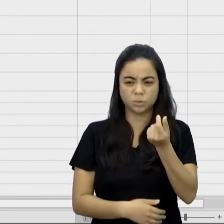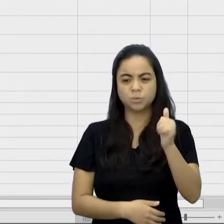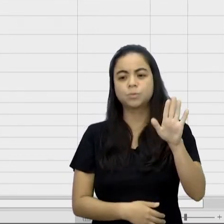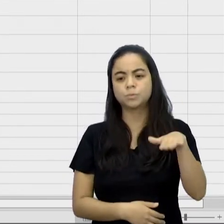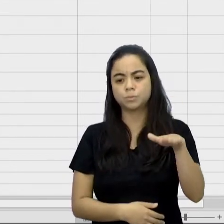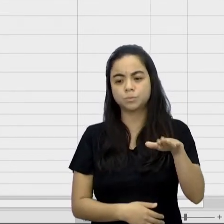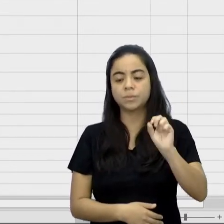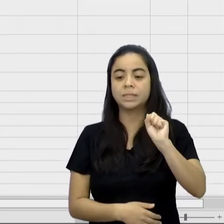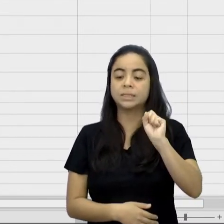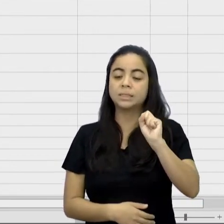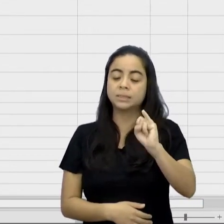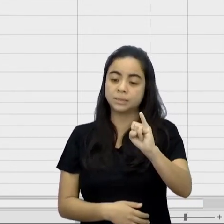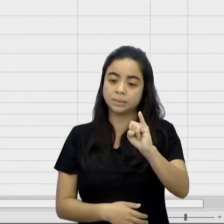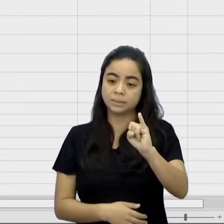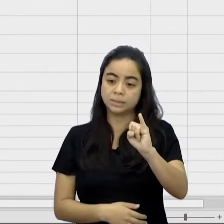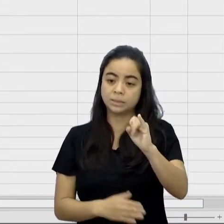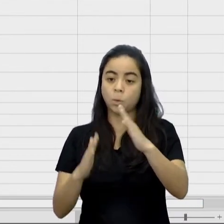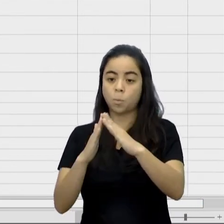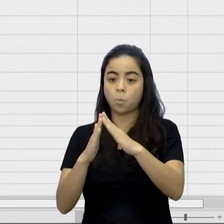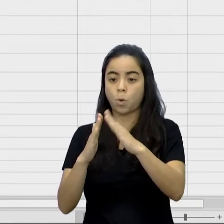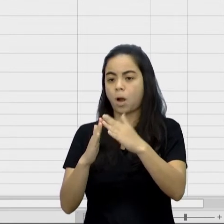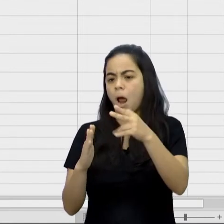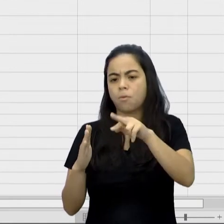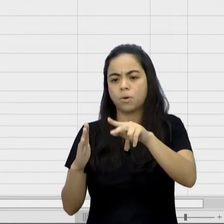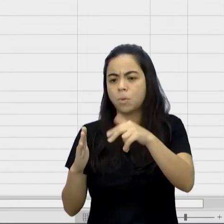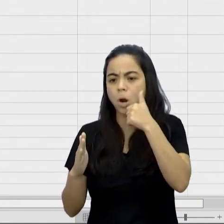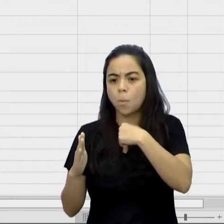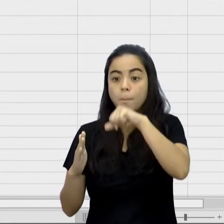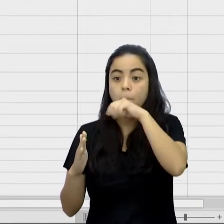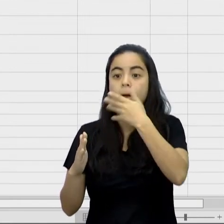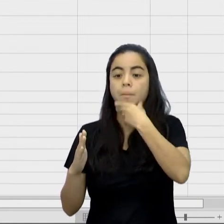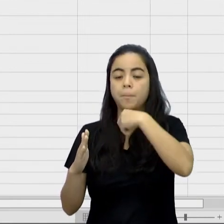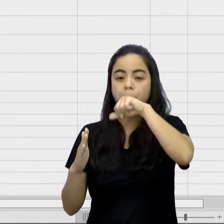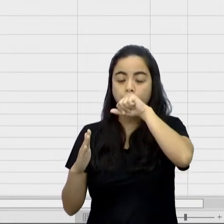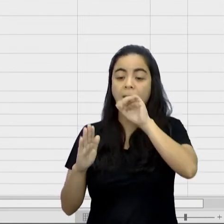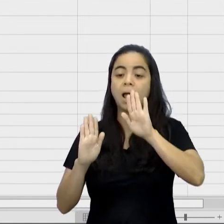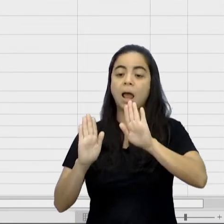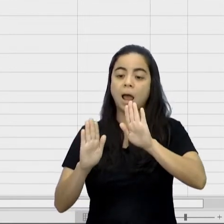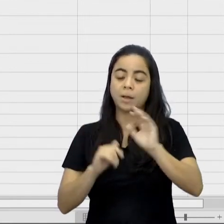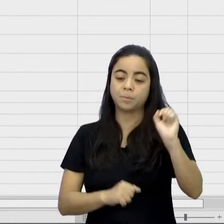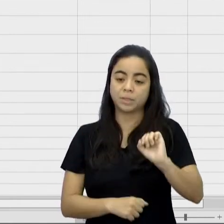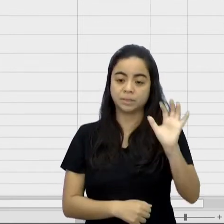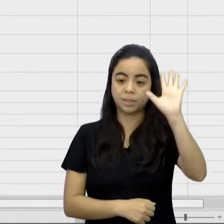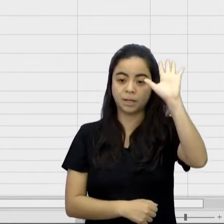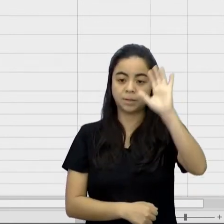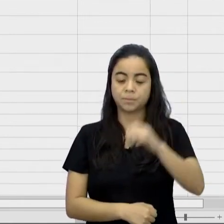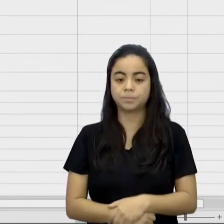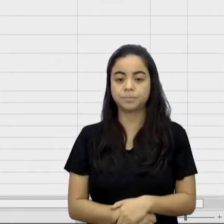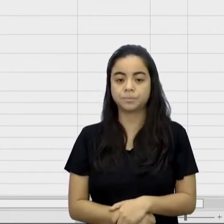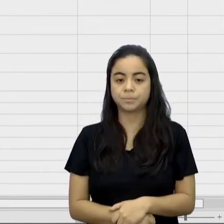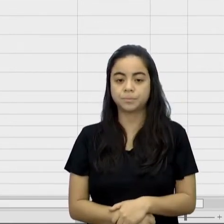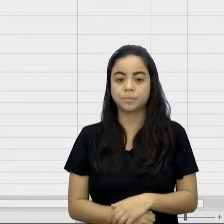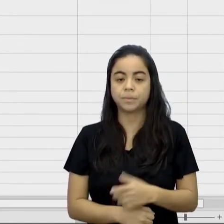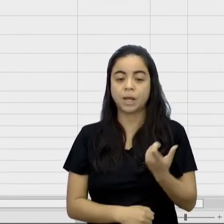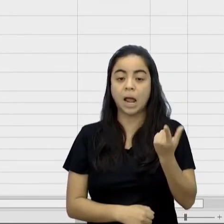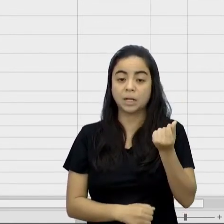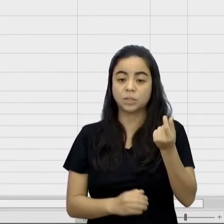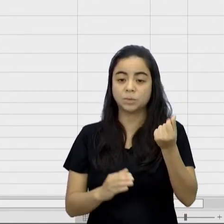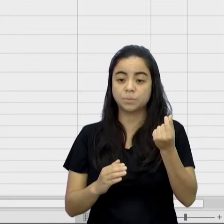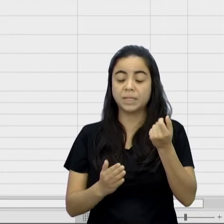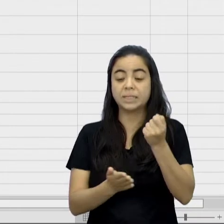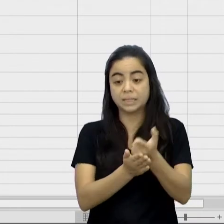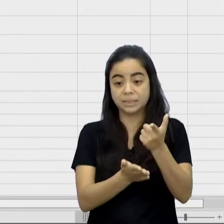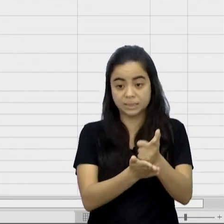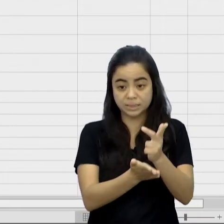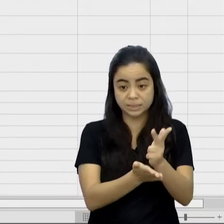Mais banho. Então, mais mas esse daqui é variável, né? Luz e água. Porque depende. A despesa é fixa, mas o valor é variado. Vamos lá.